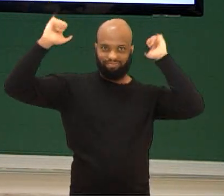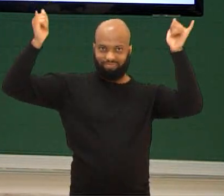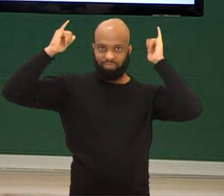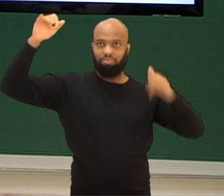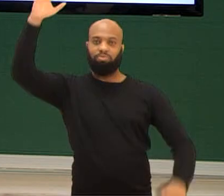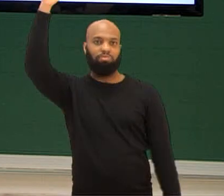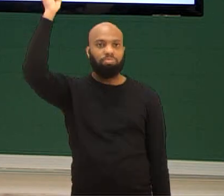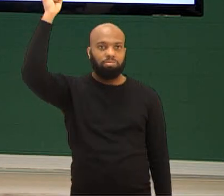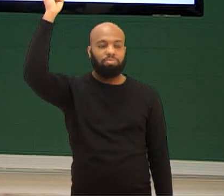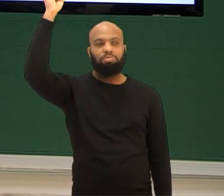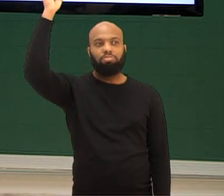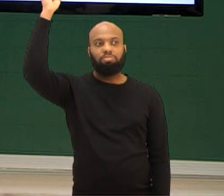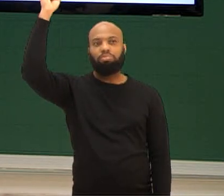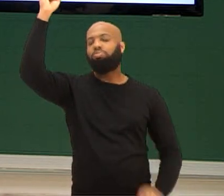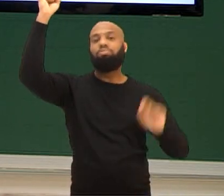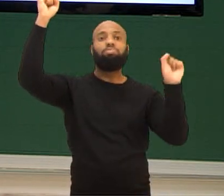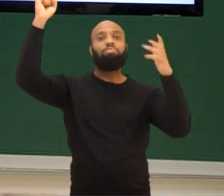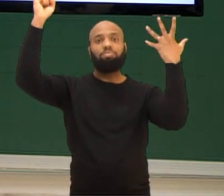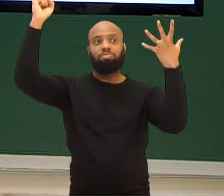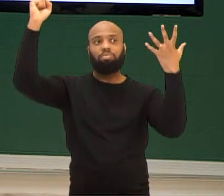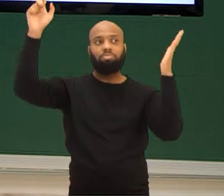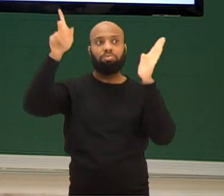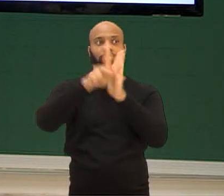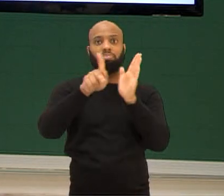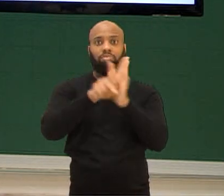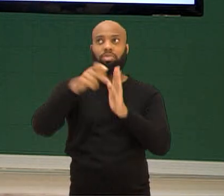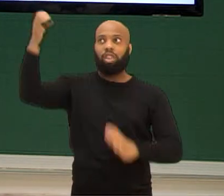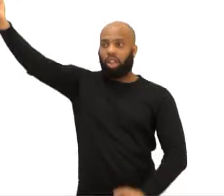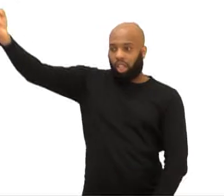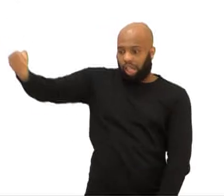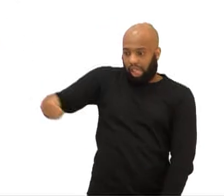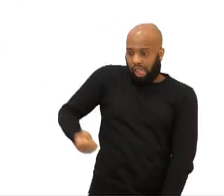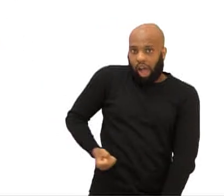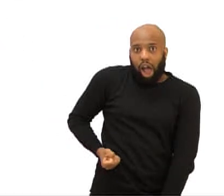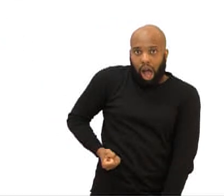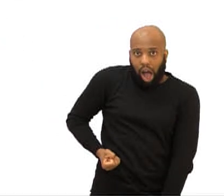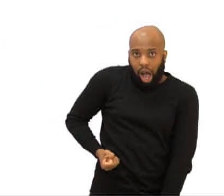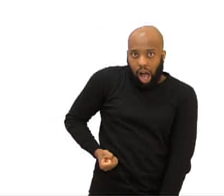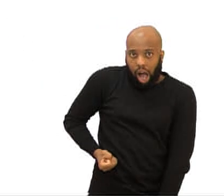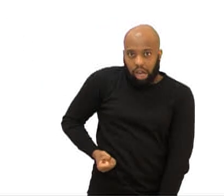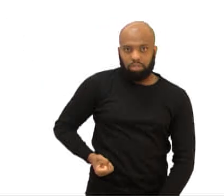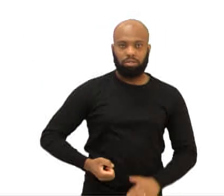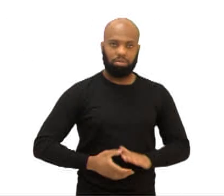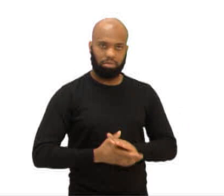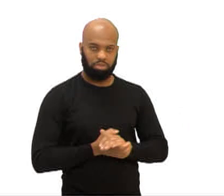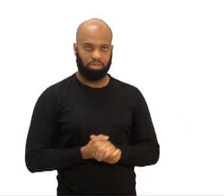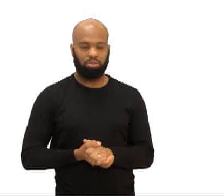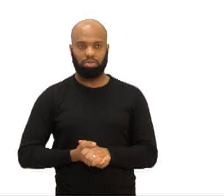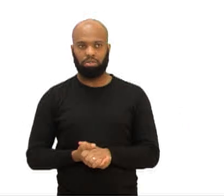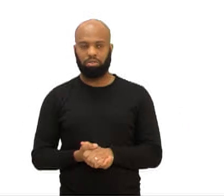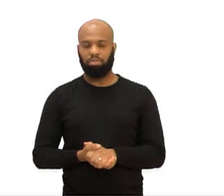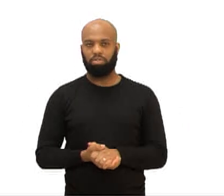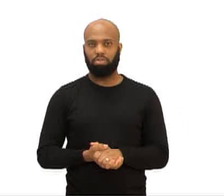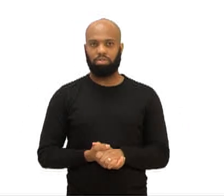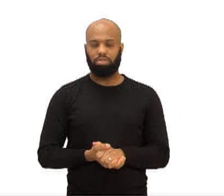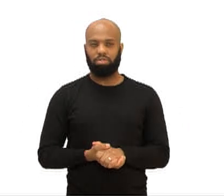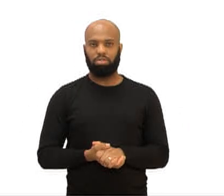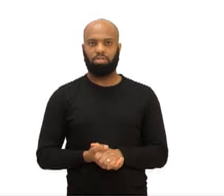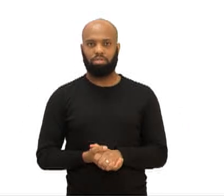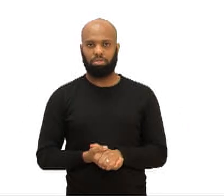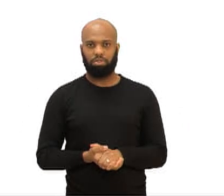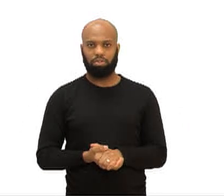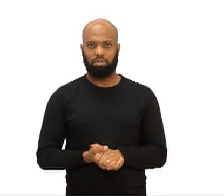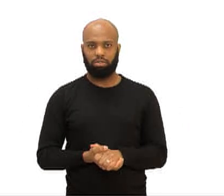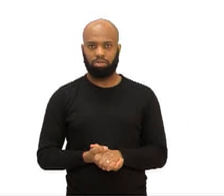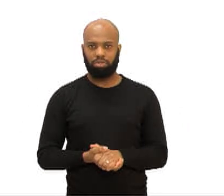ônibus, ele ficou atravessado no corpo dela. A causa de todas essas fraturas foi